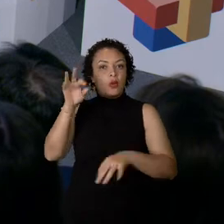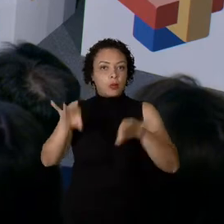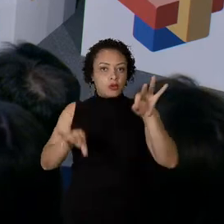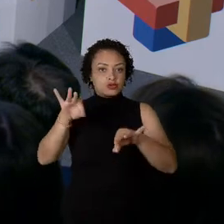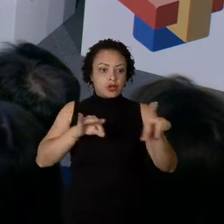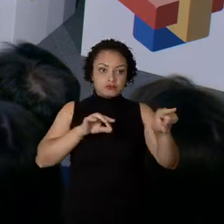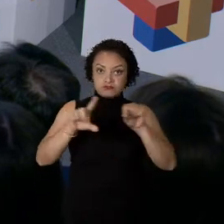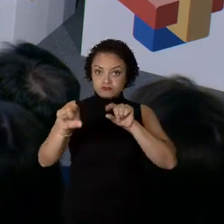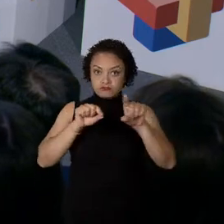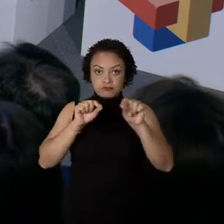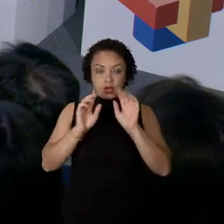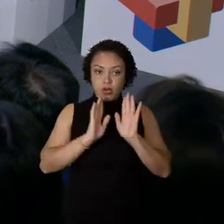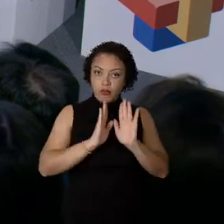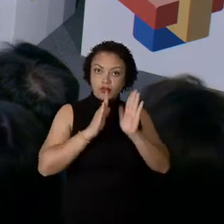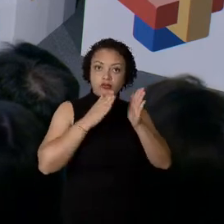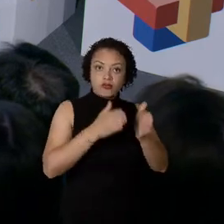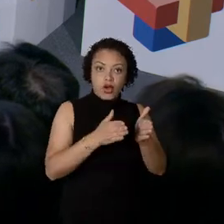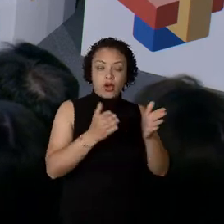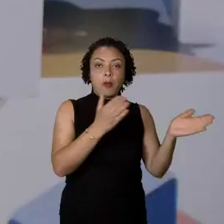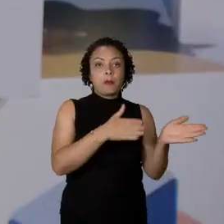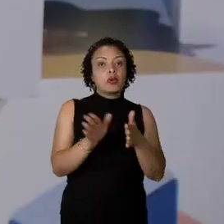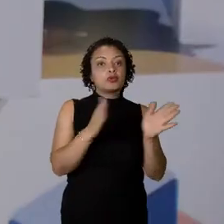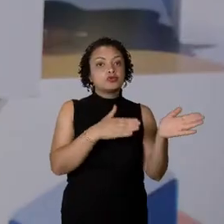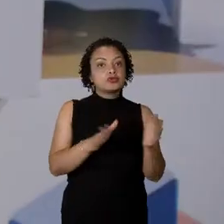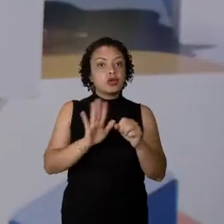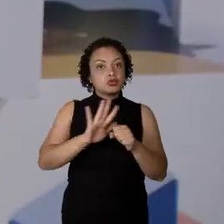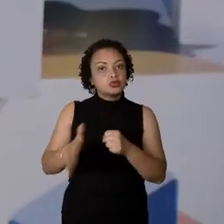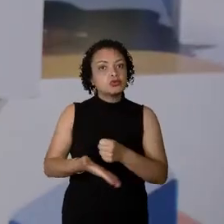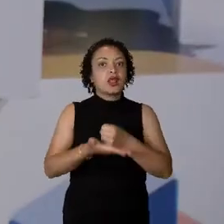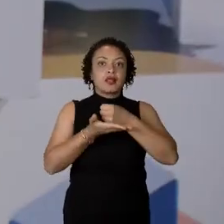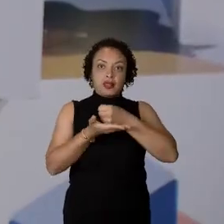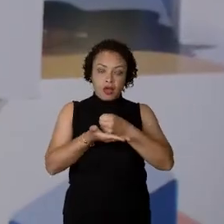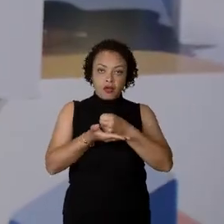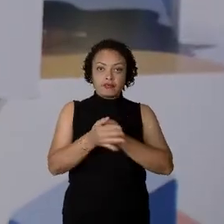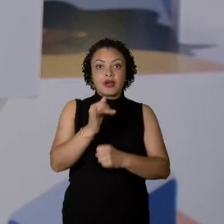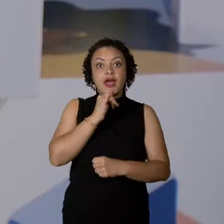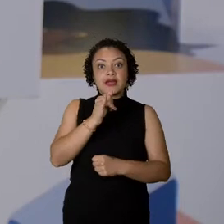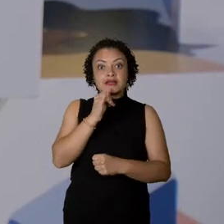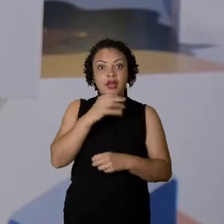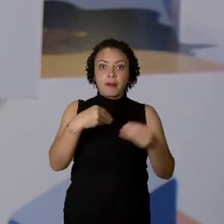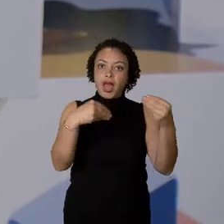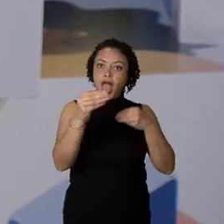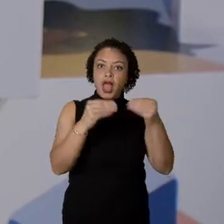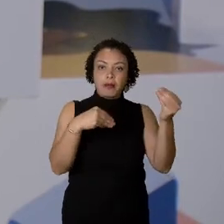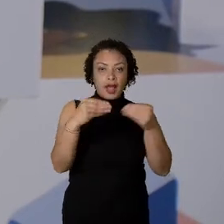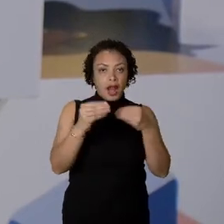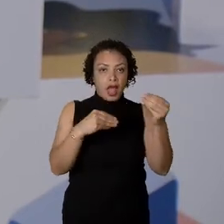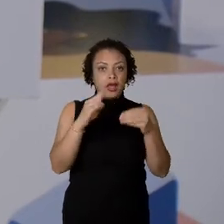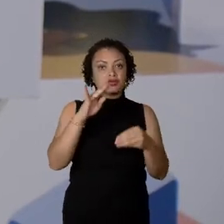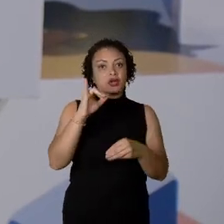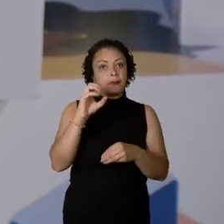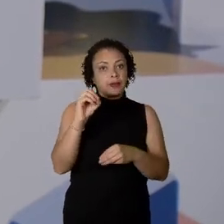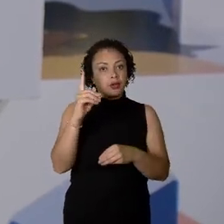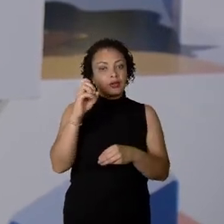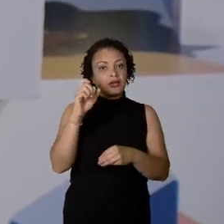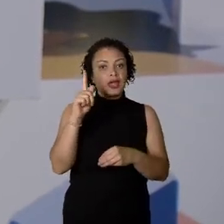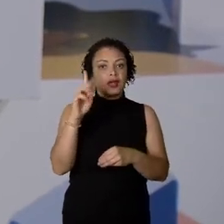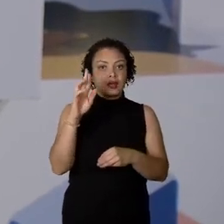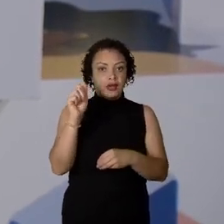são focados em iniciativas de produção sustentável, como, por exemplo, a produção de embalagens biodegradáveis e de luvas a